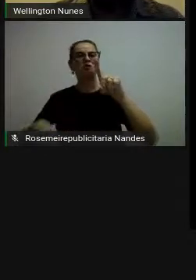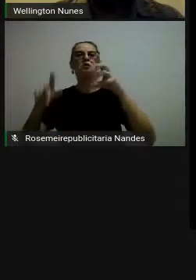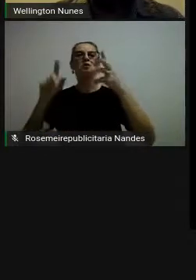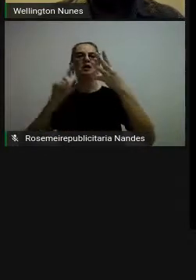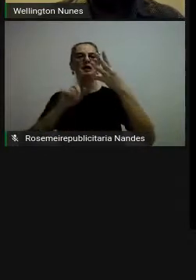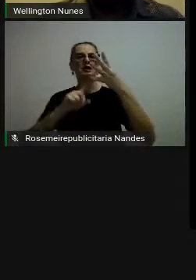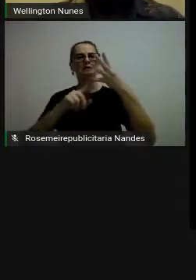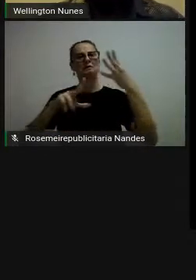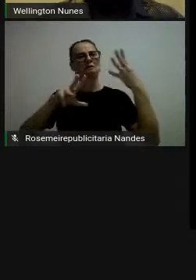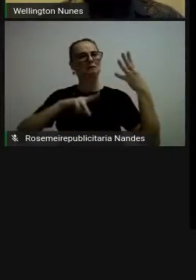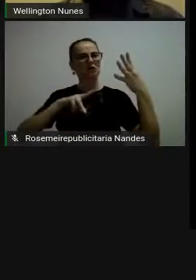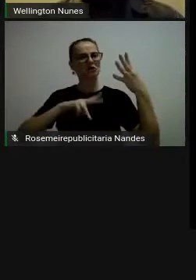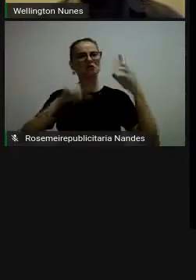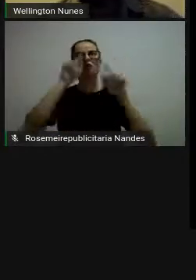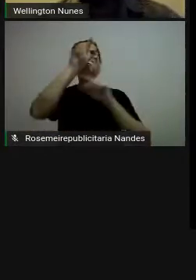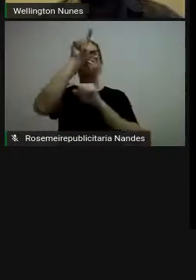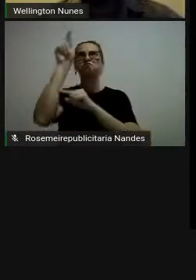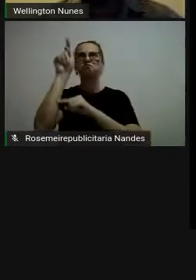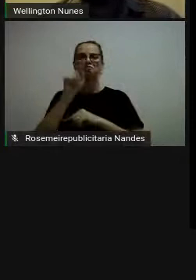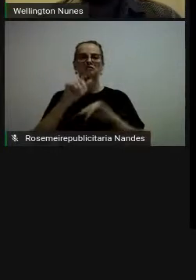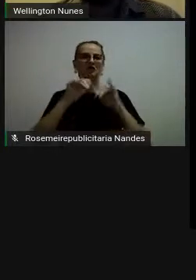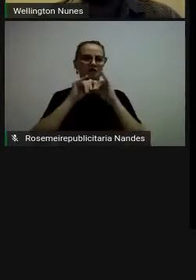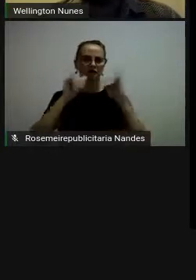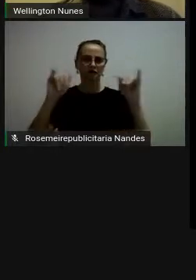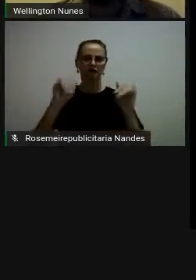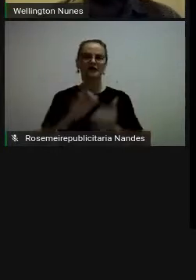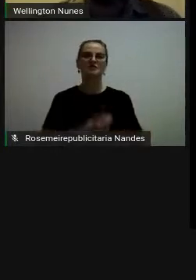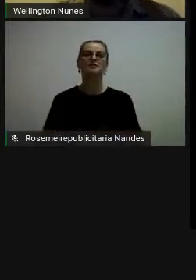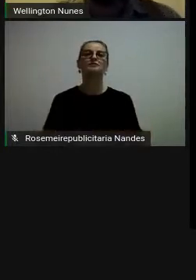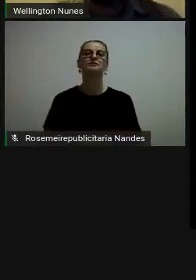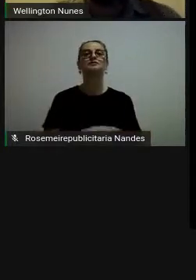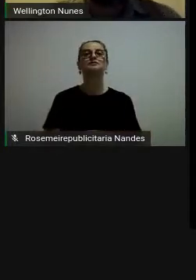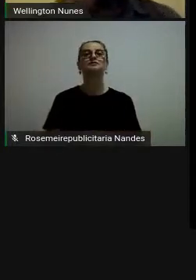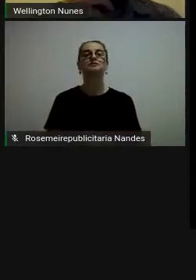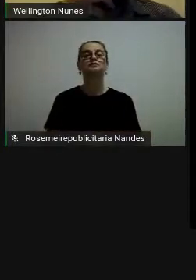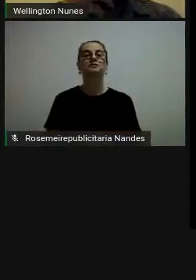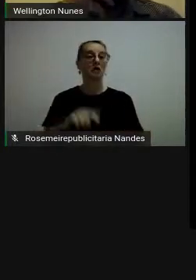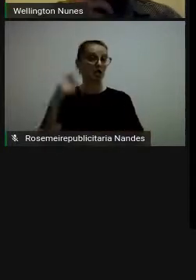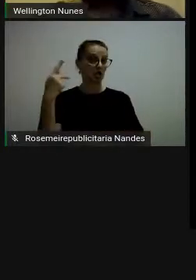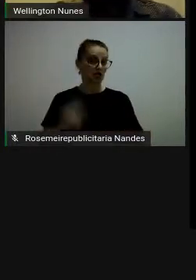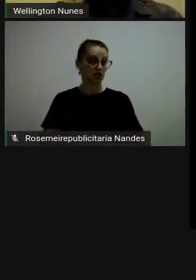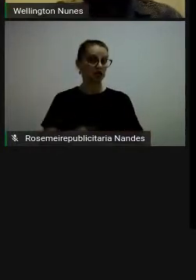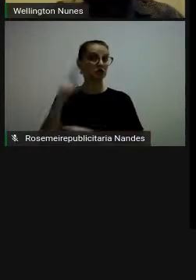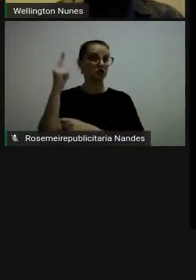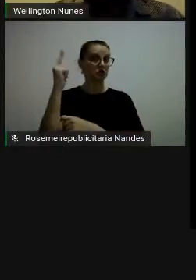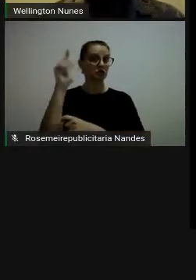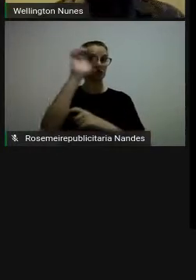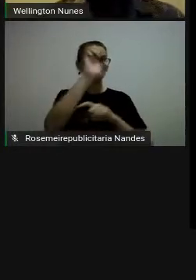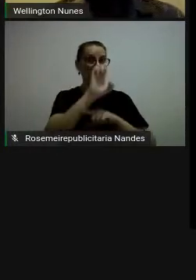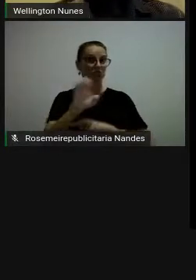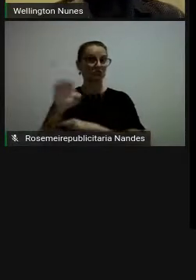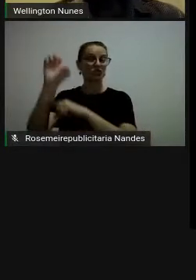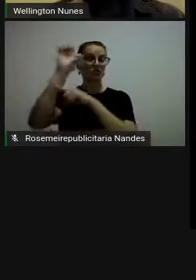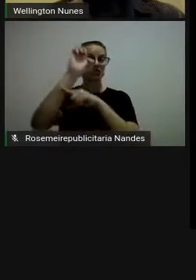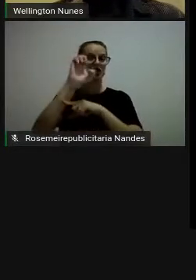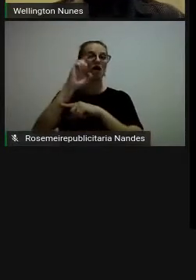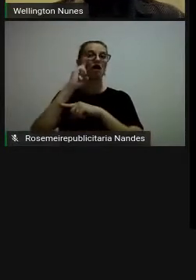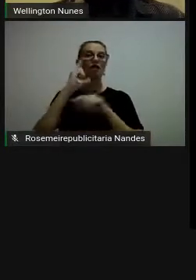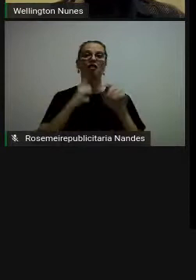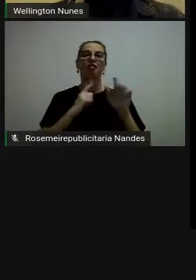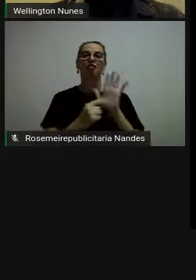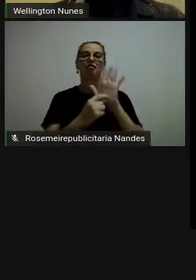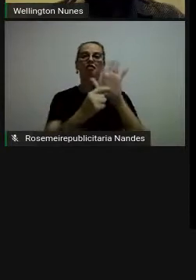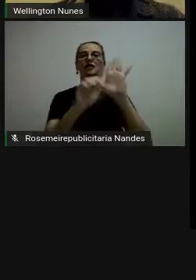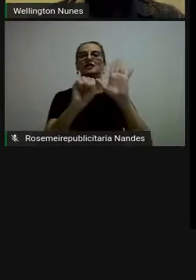dados. No estado de Goiás, nós temos um órgão governamental também, que é o CIEG, que é o Sistema